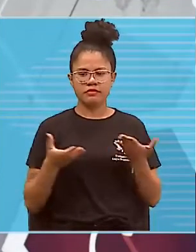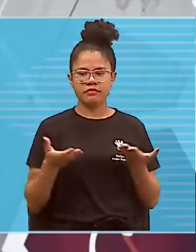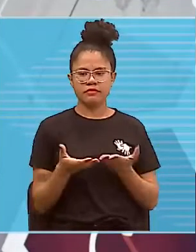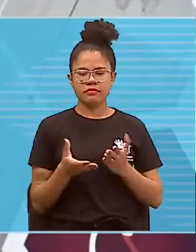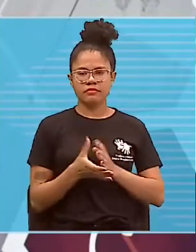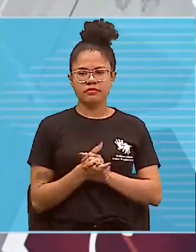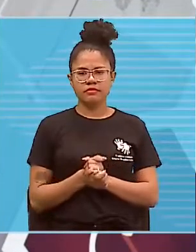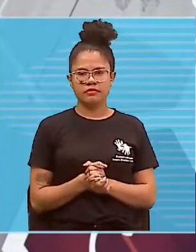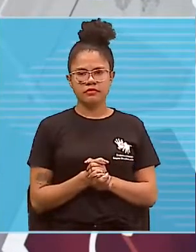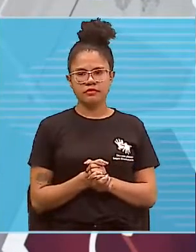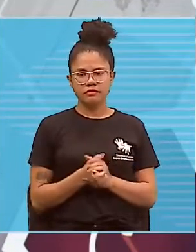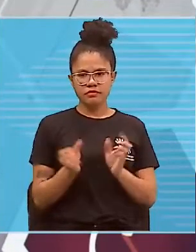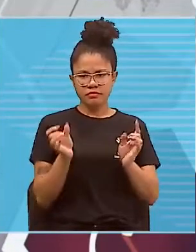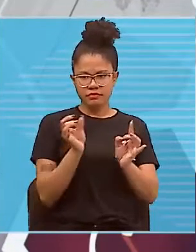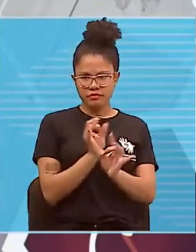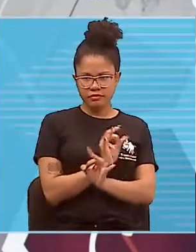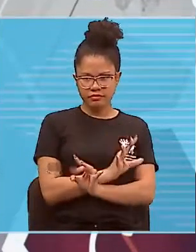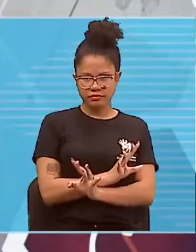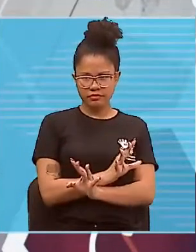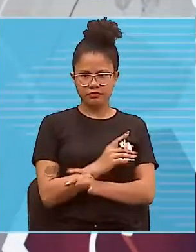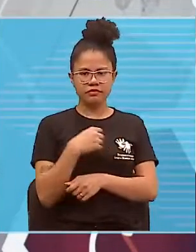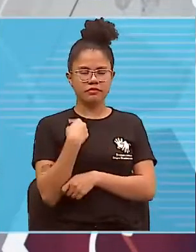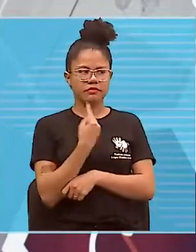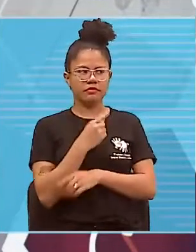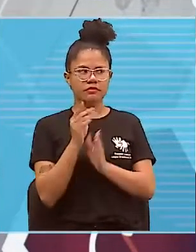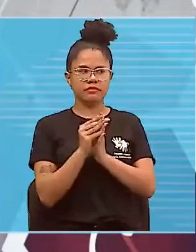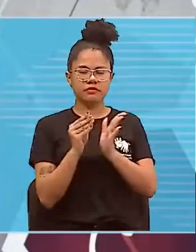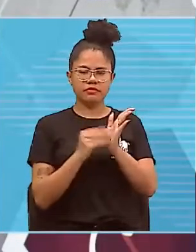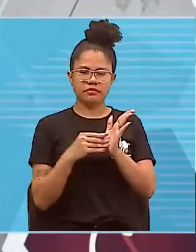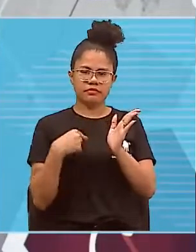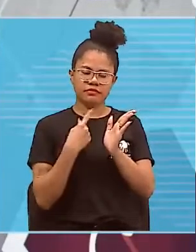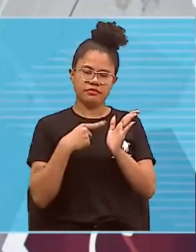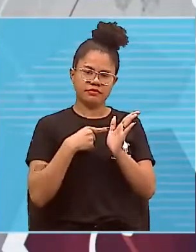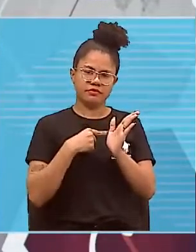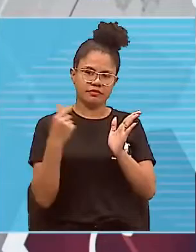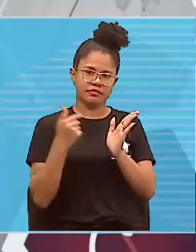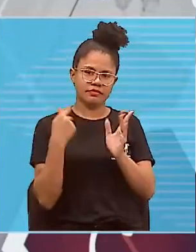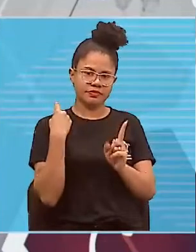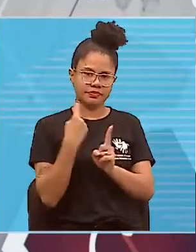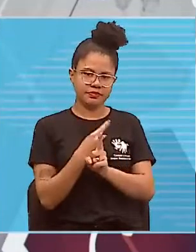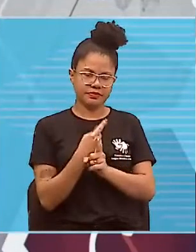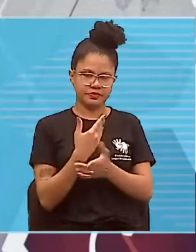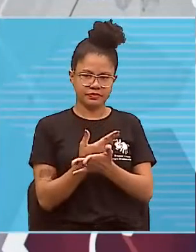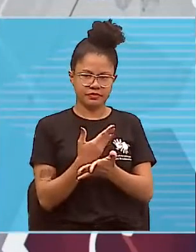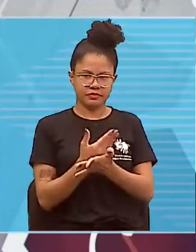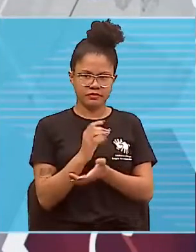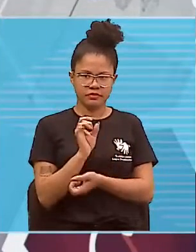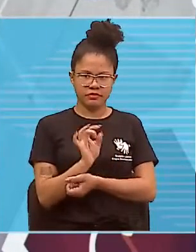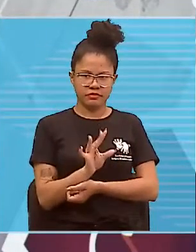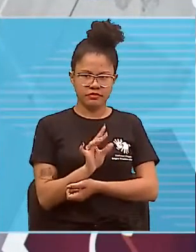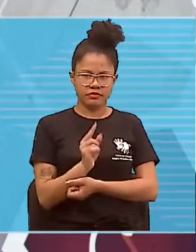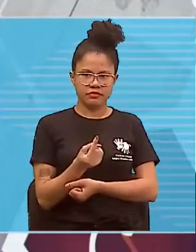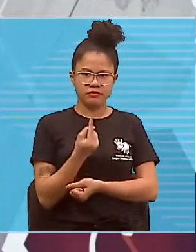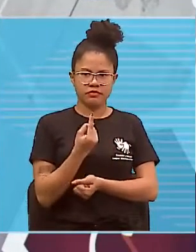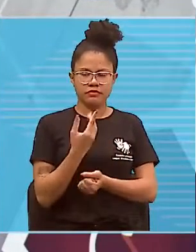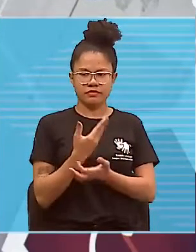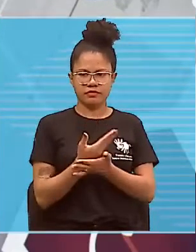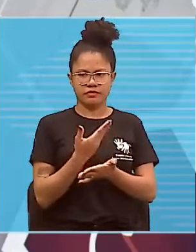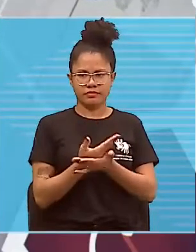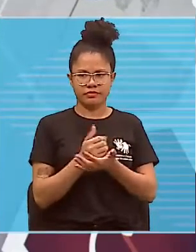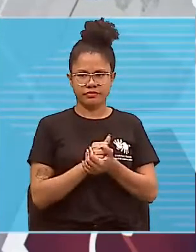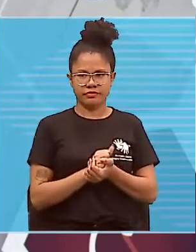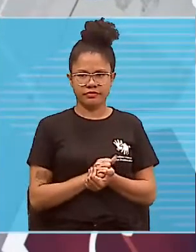nossa carga horária nós temos hoje o nosso segundo Encontro de aulas apenas com uma aulazinha